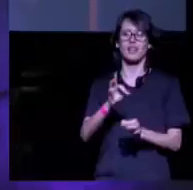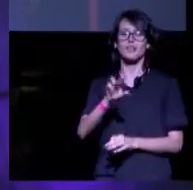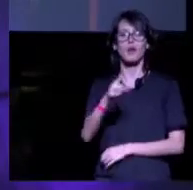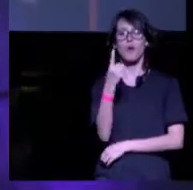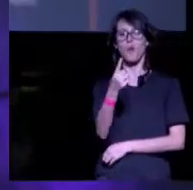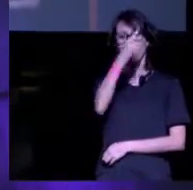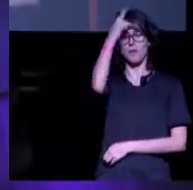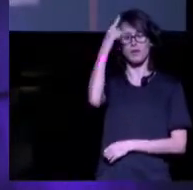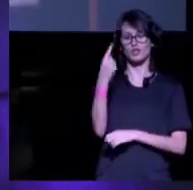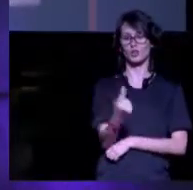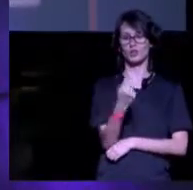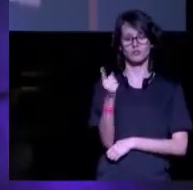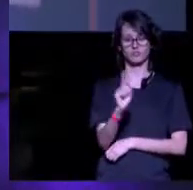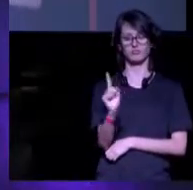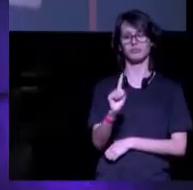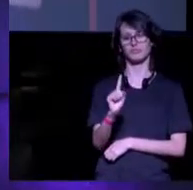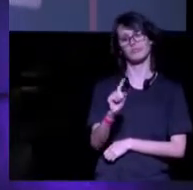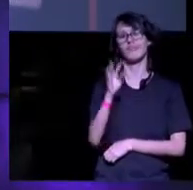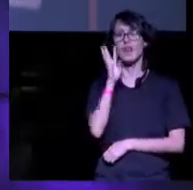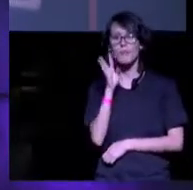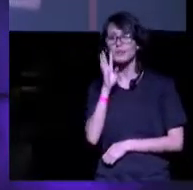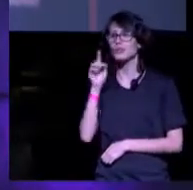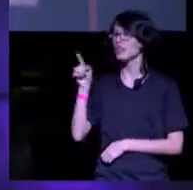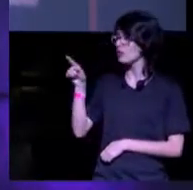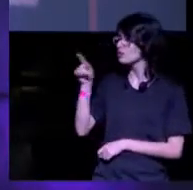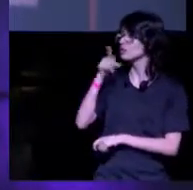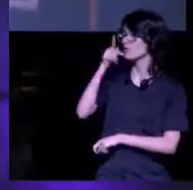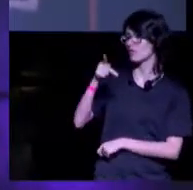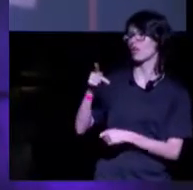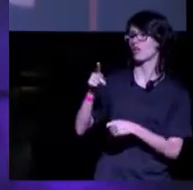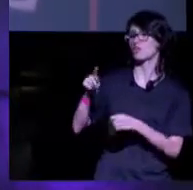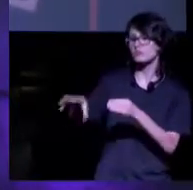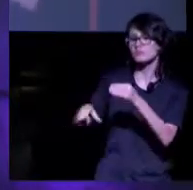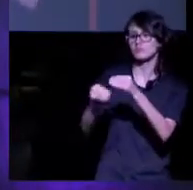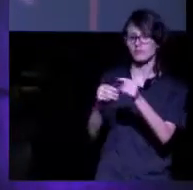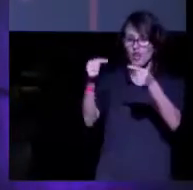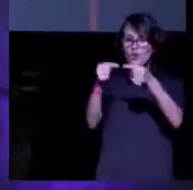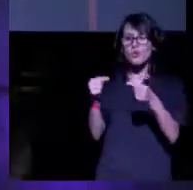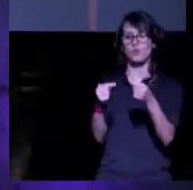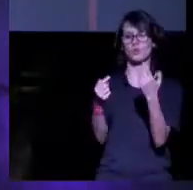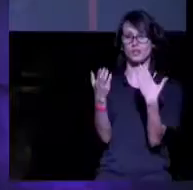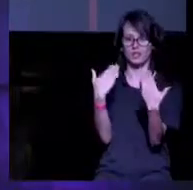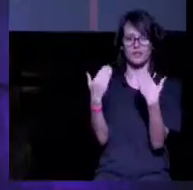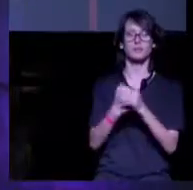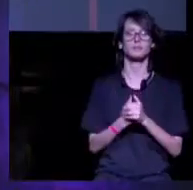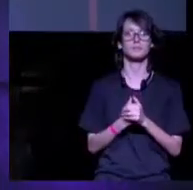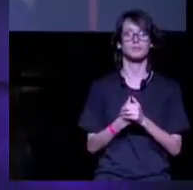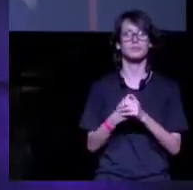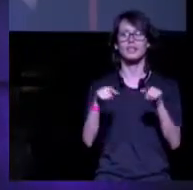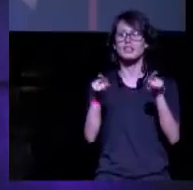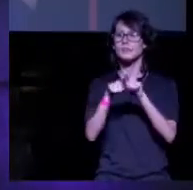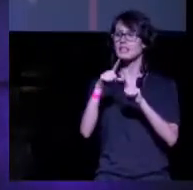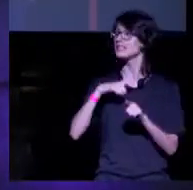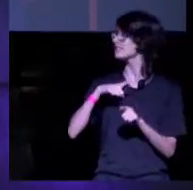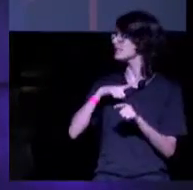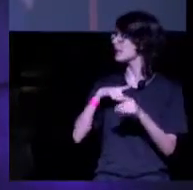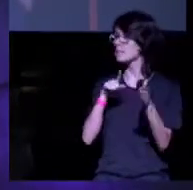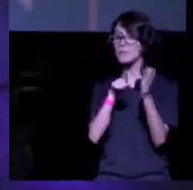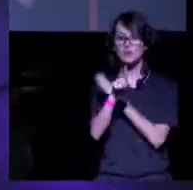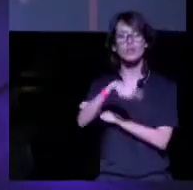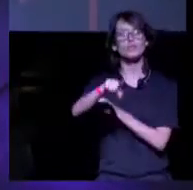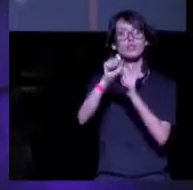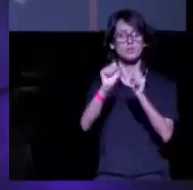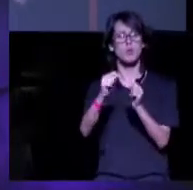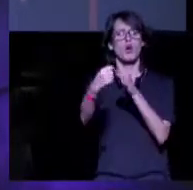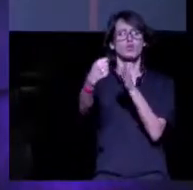uma pessoa só então muito bacana que você trouxe agora câmbio que tem tudo a ver com esse papo ea gente tem perguntas tá vocês podem fazer